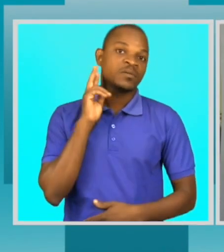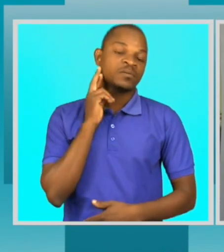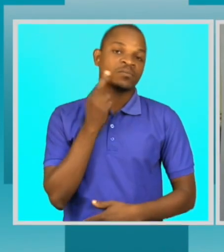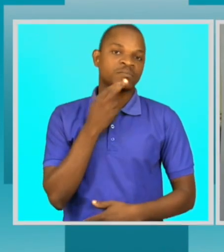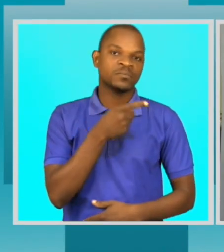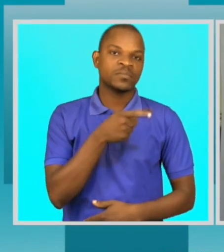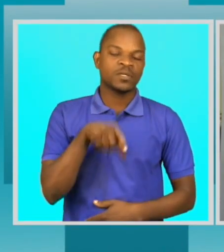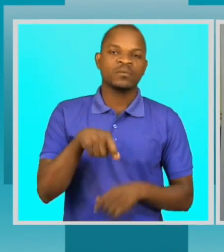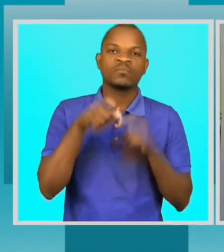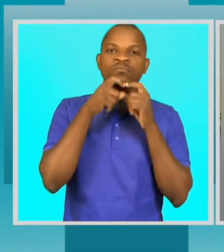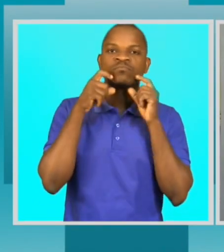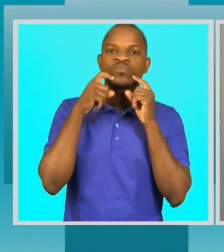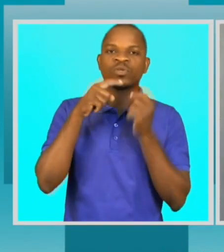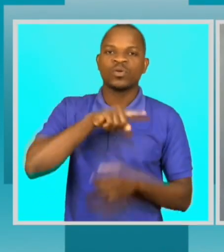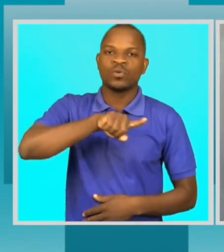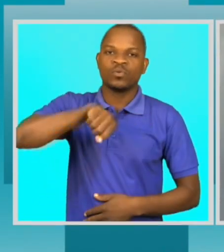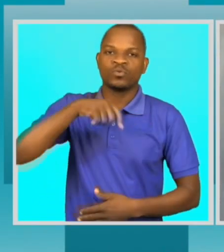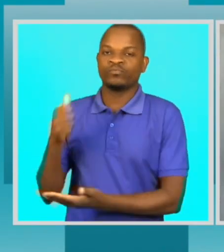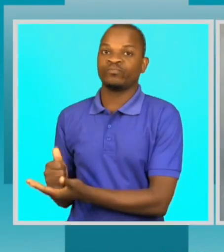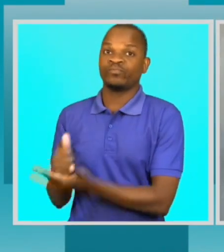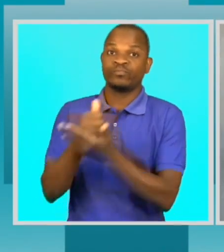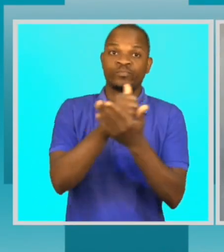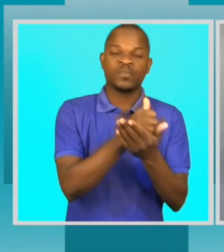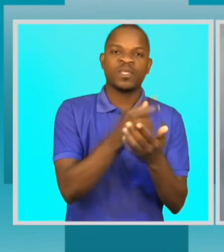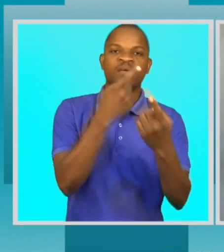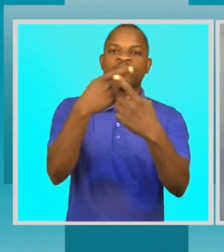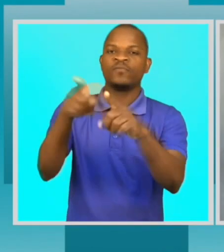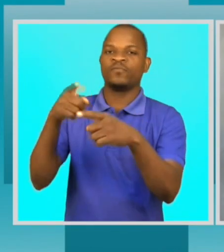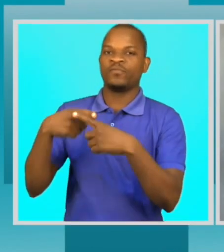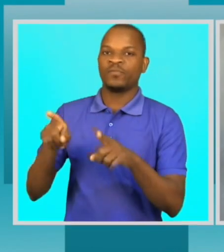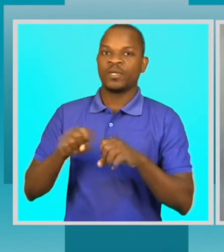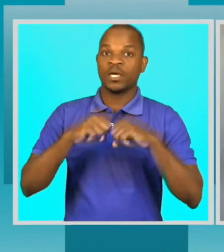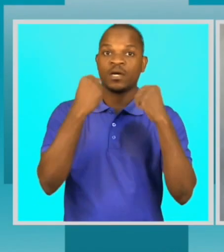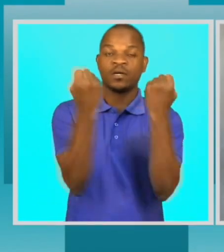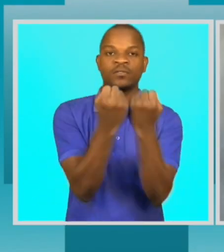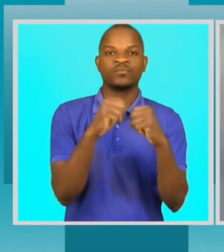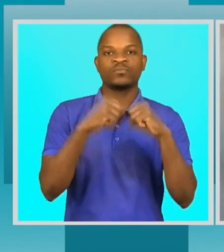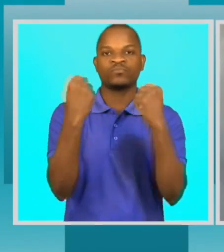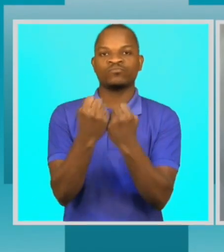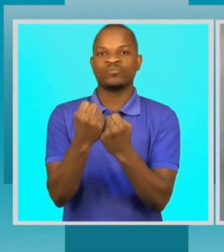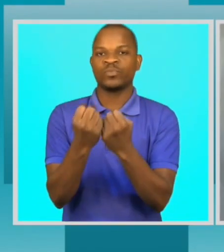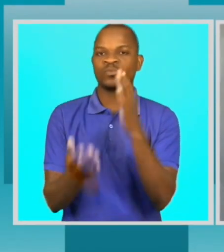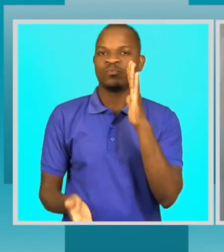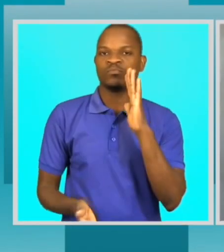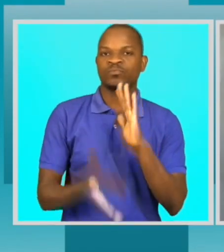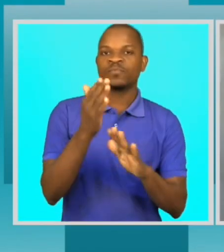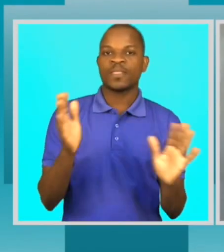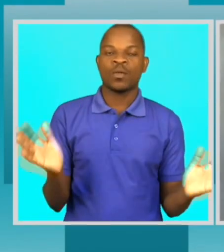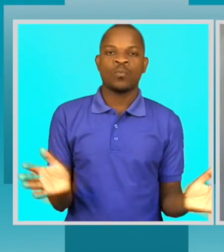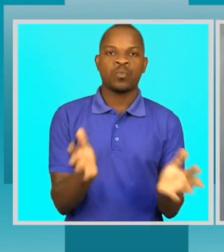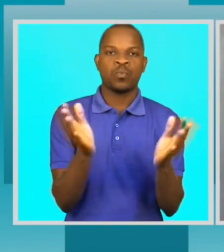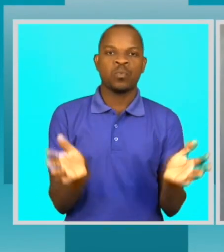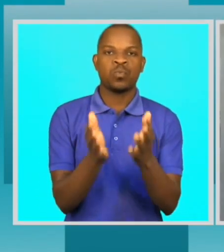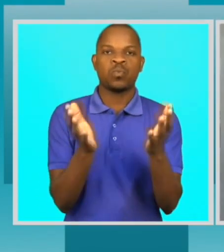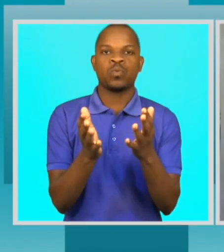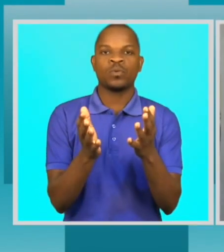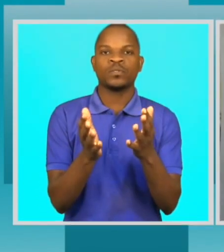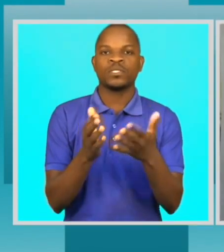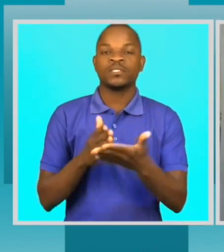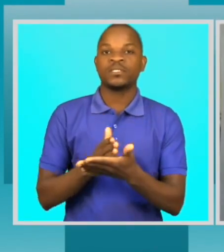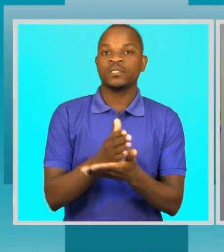nós temos apoiado as organizações da sociedade civil para promover os direitos das pessoas com